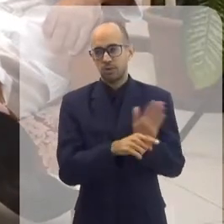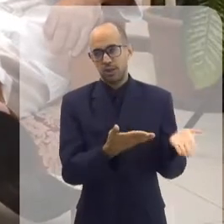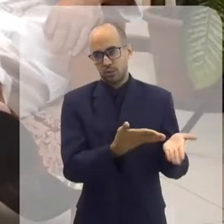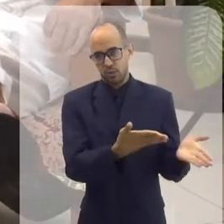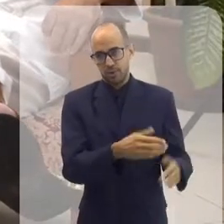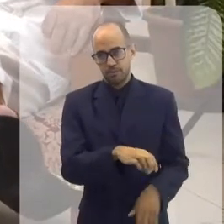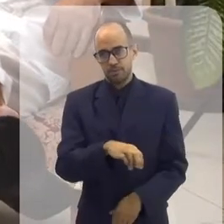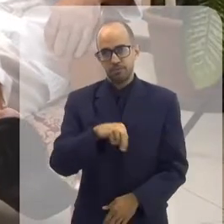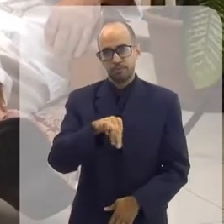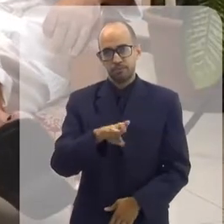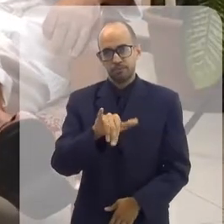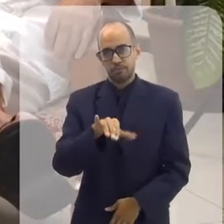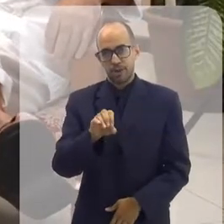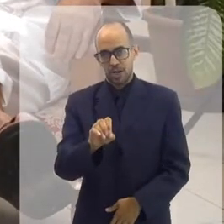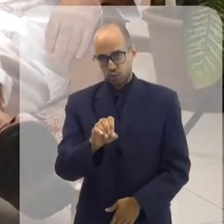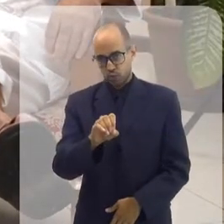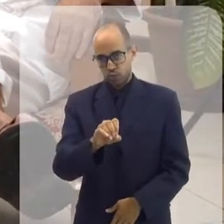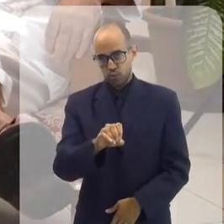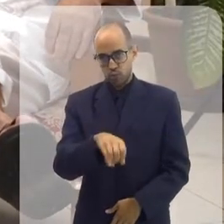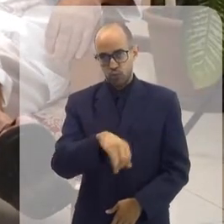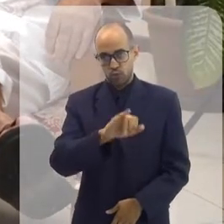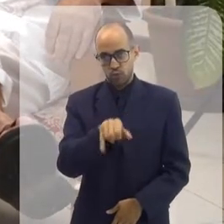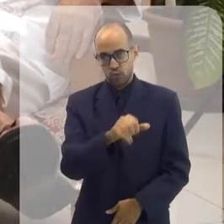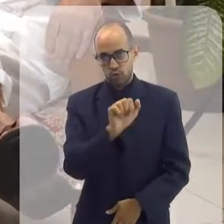Márcio de jagun jagun